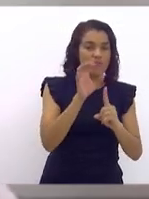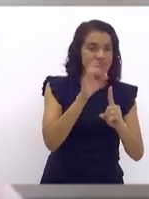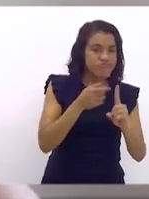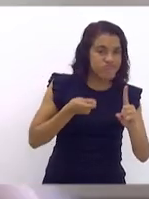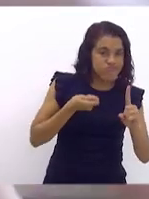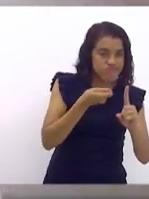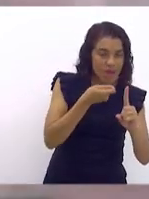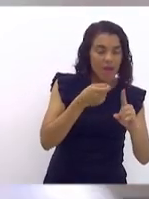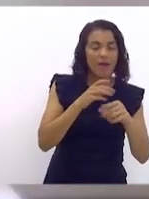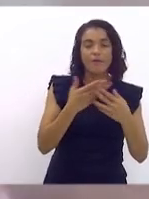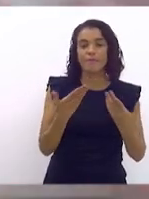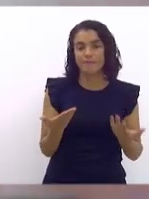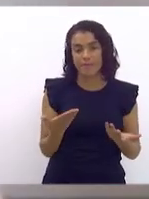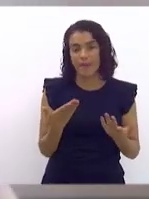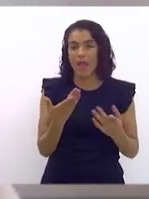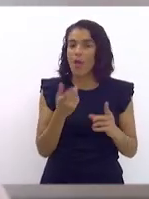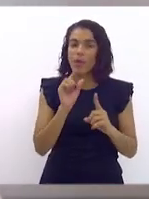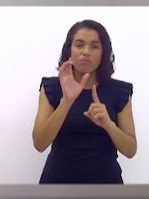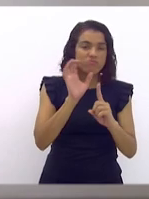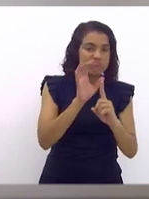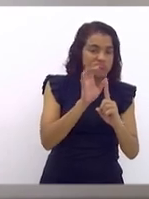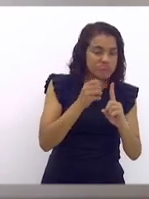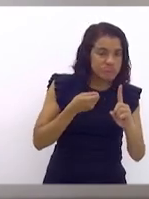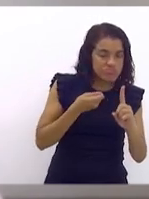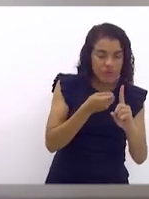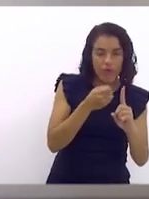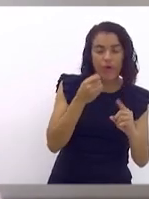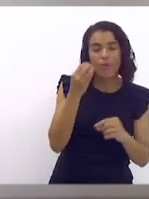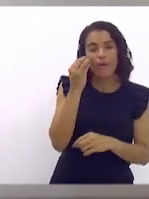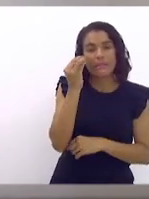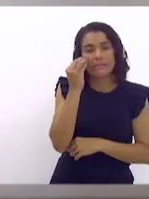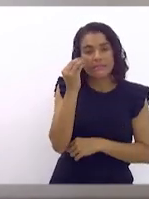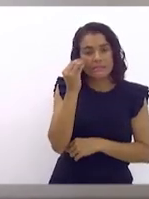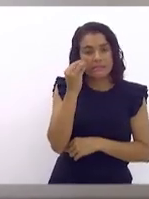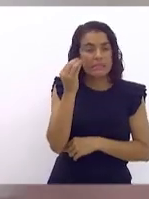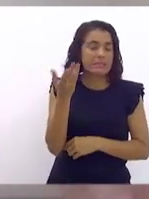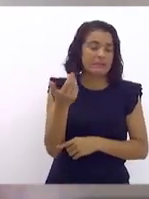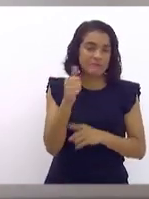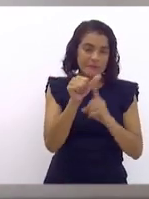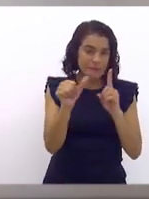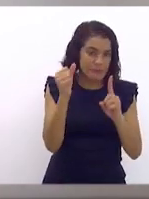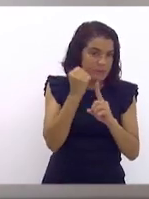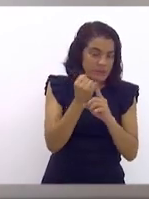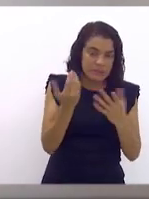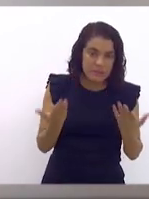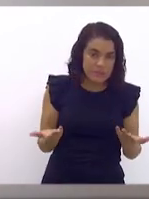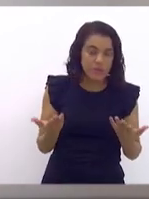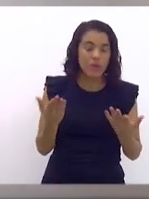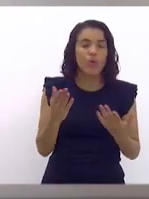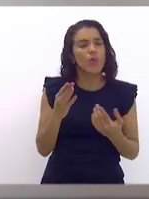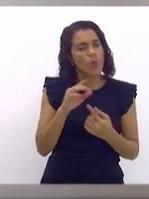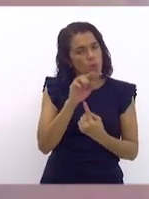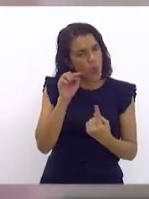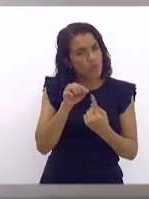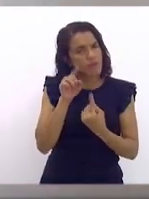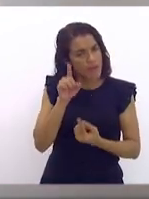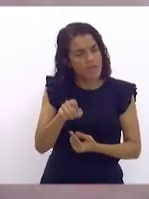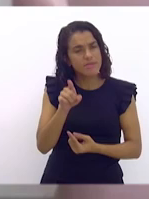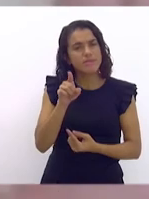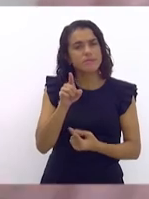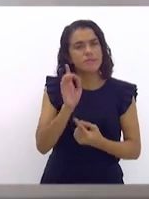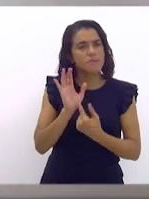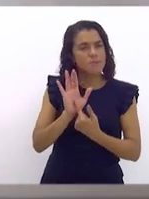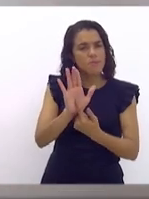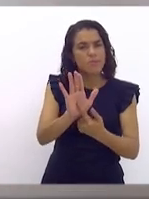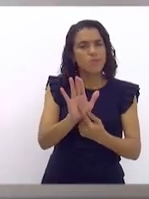Então, a ideia é fazer uma ameaça? Foi uma tentativa de feminicídio? Enfim, a ideia é trazer mesmo um mapa, né?